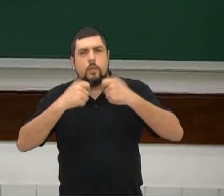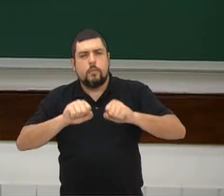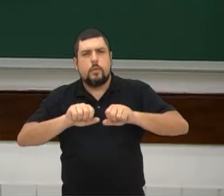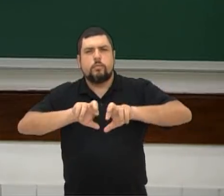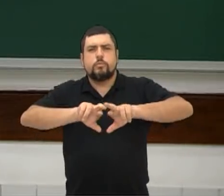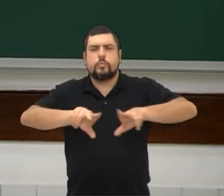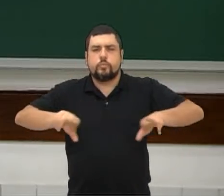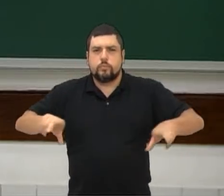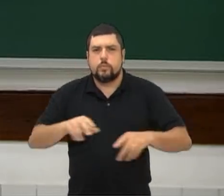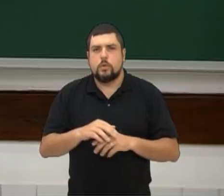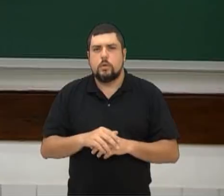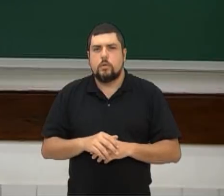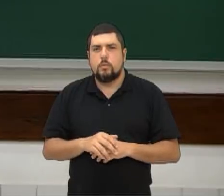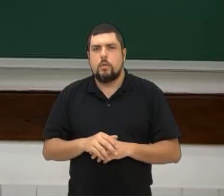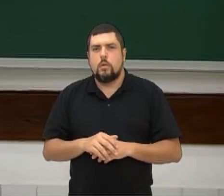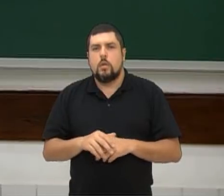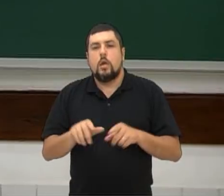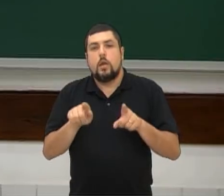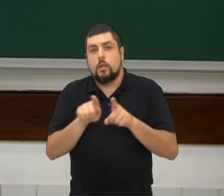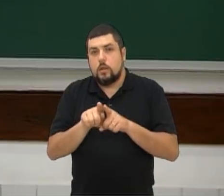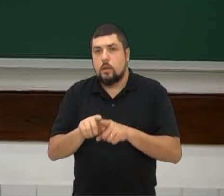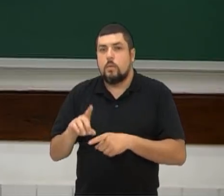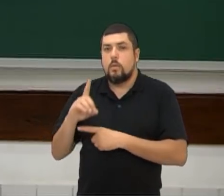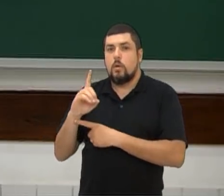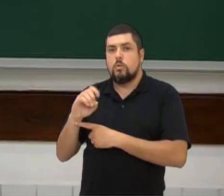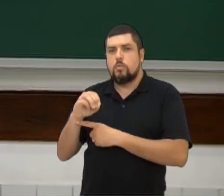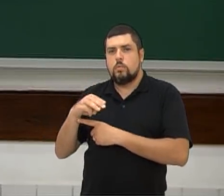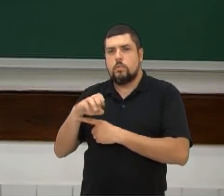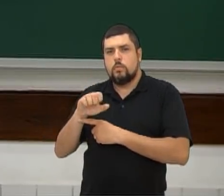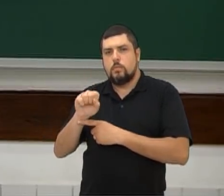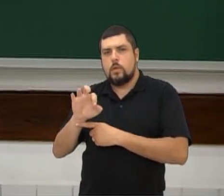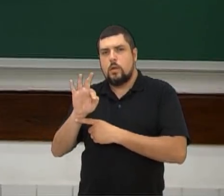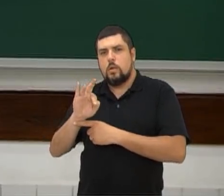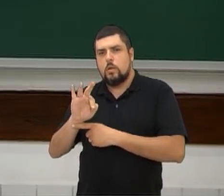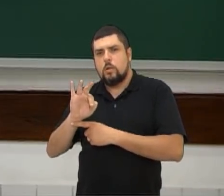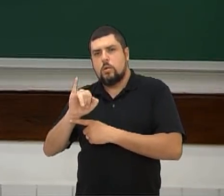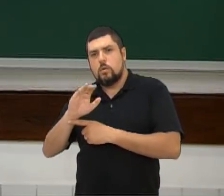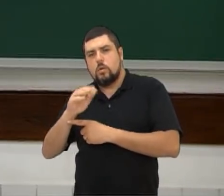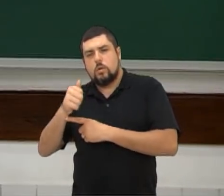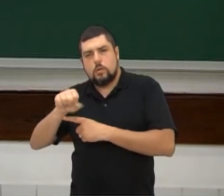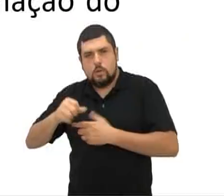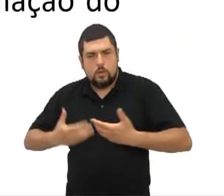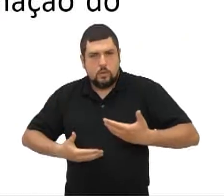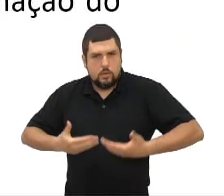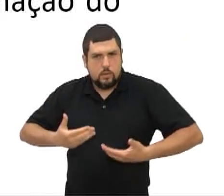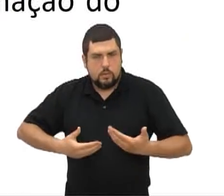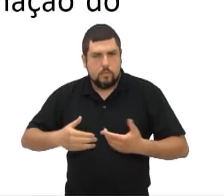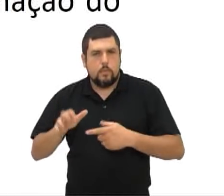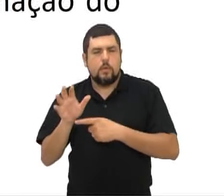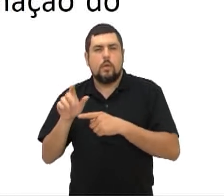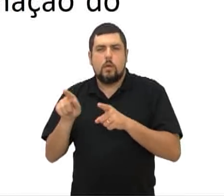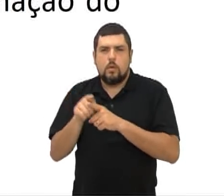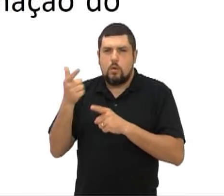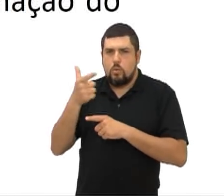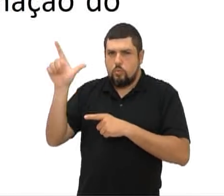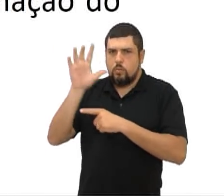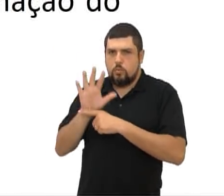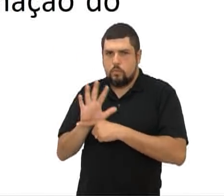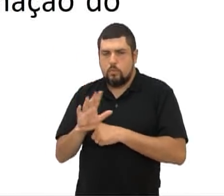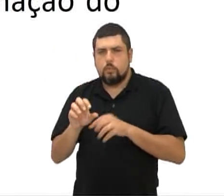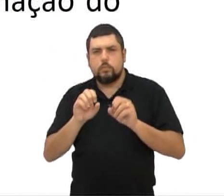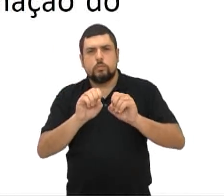brasileiro. Então, Cine Hollywood ou domésticas, divertem e ensinam sobre diversidades